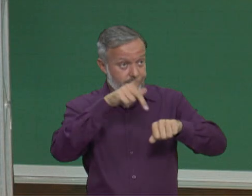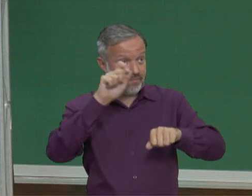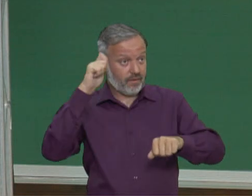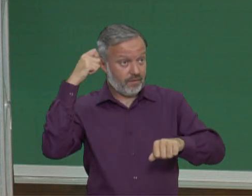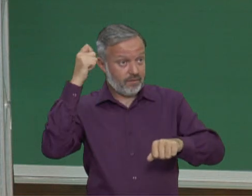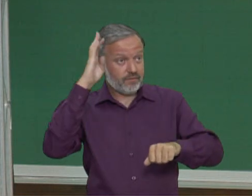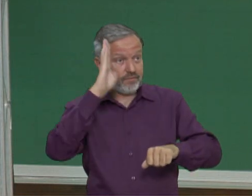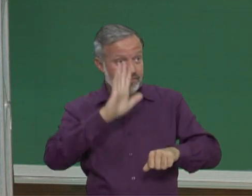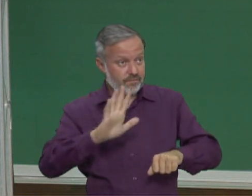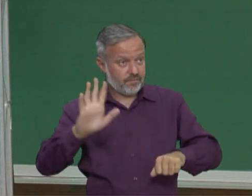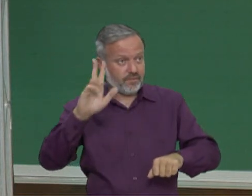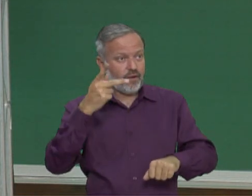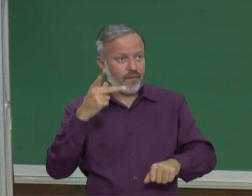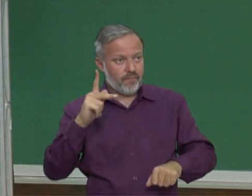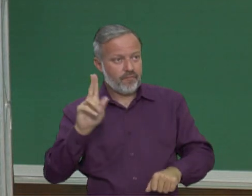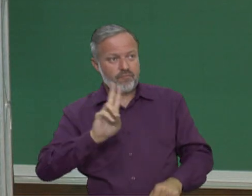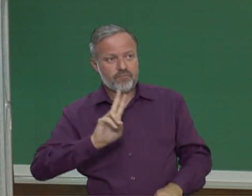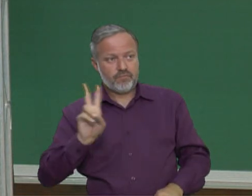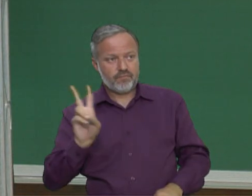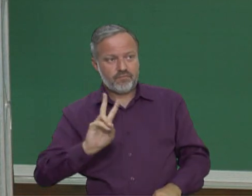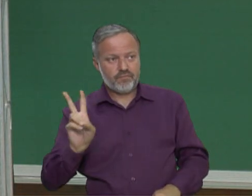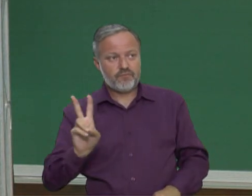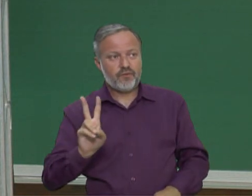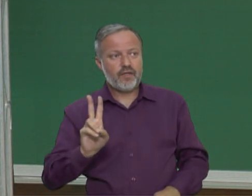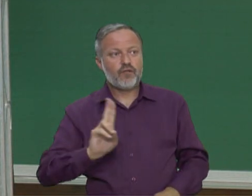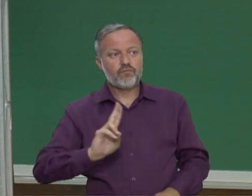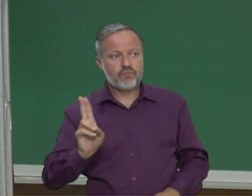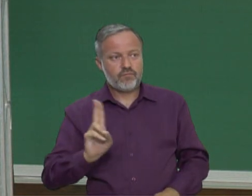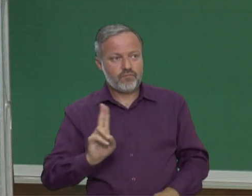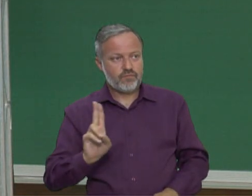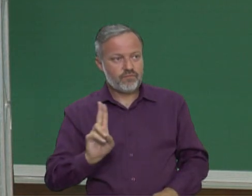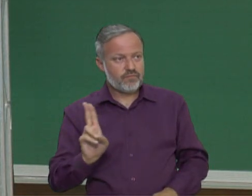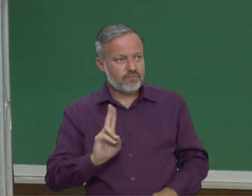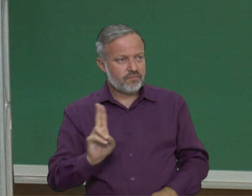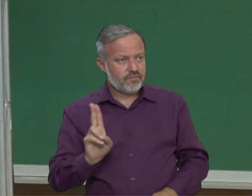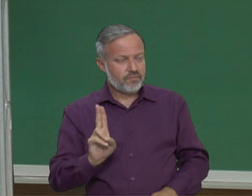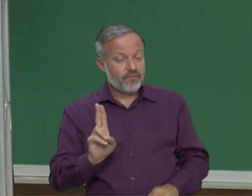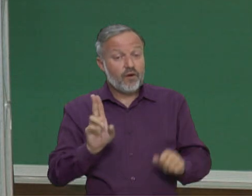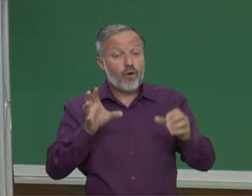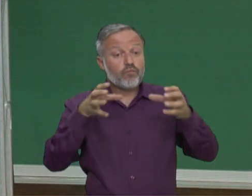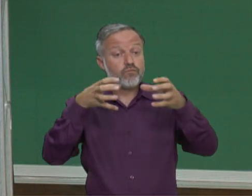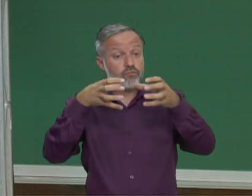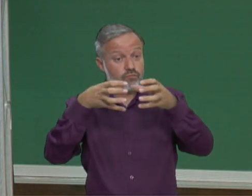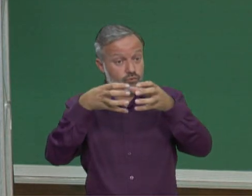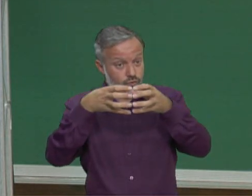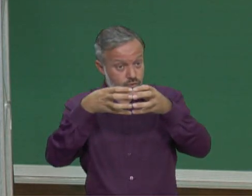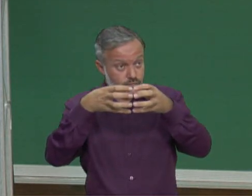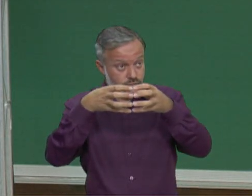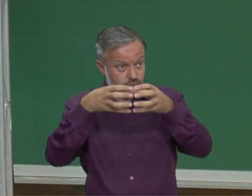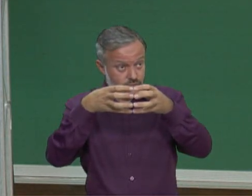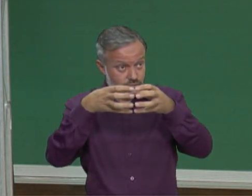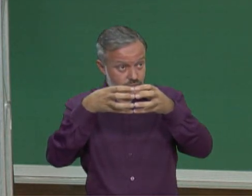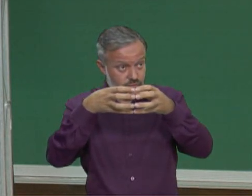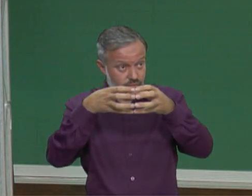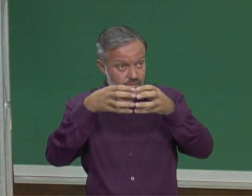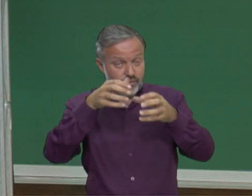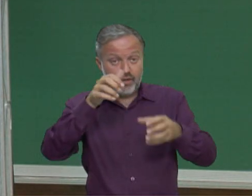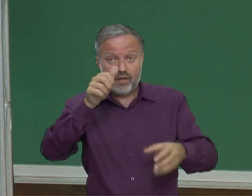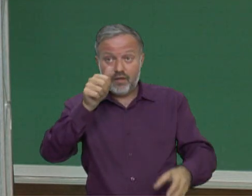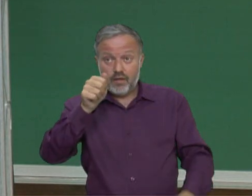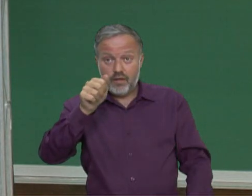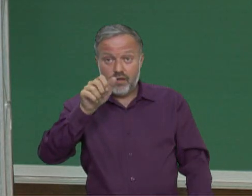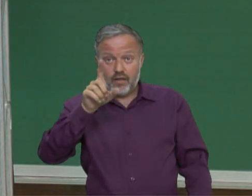Paraguai, Venezuela, Uruguai. Qual a característica do grupo, tá? União aduaneira. Lembrem-se, com